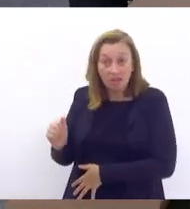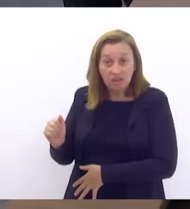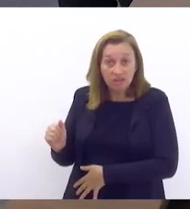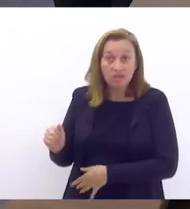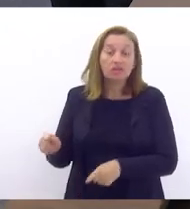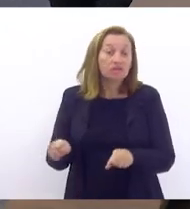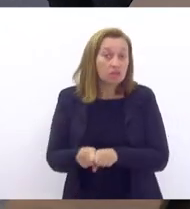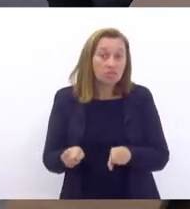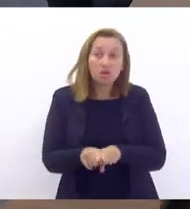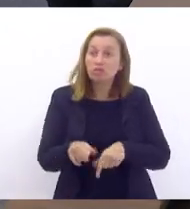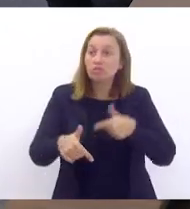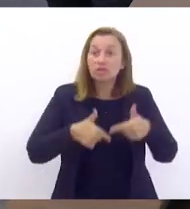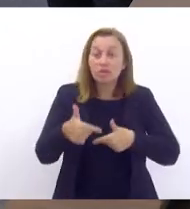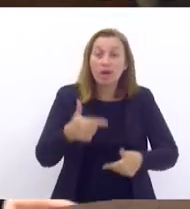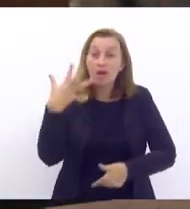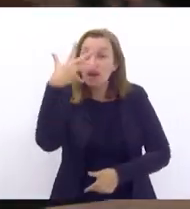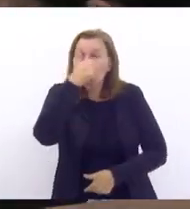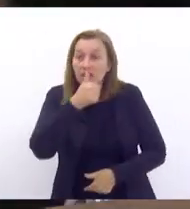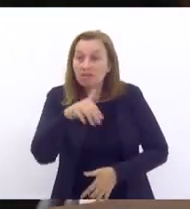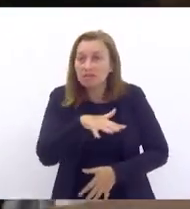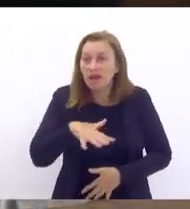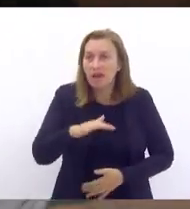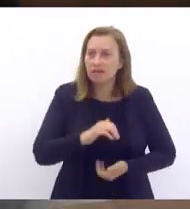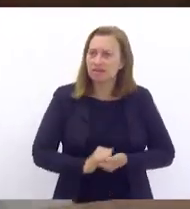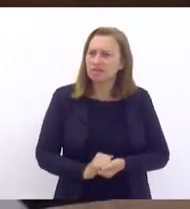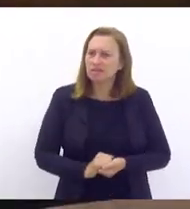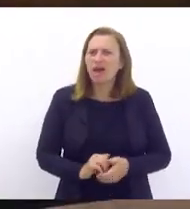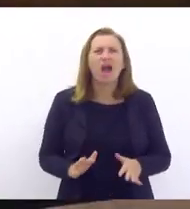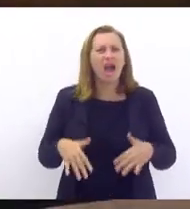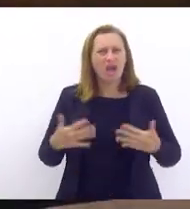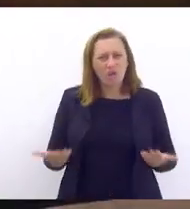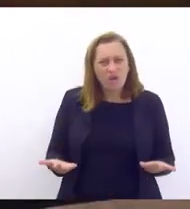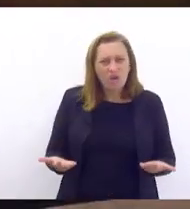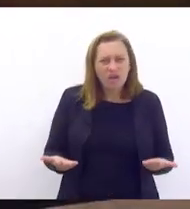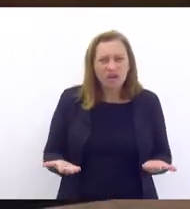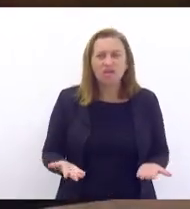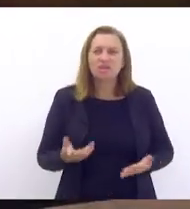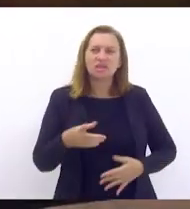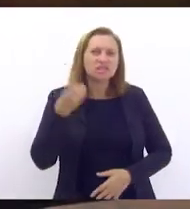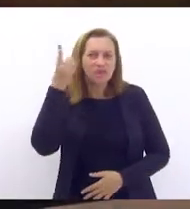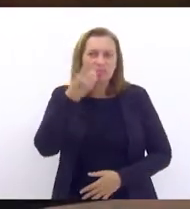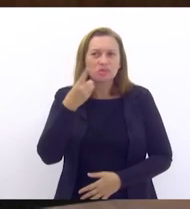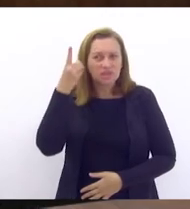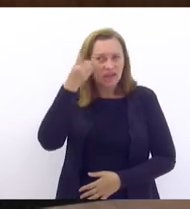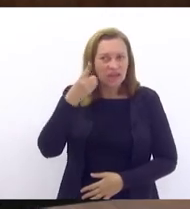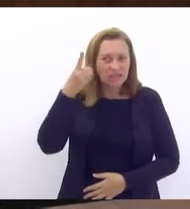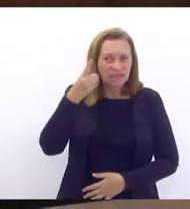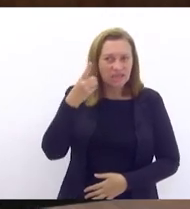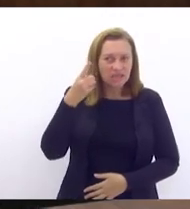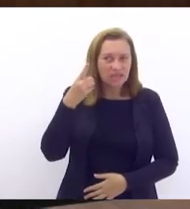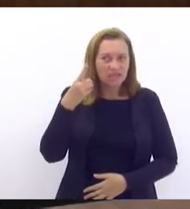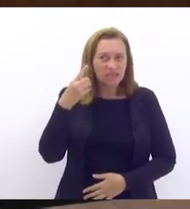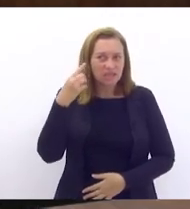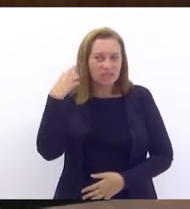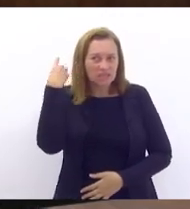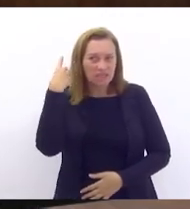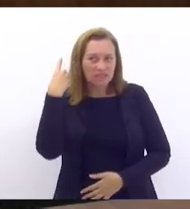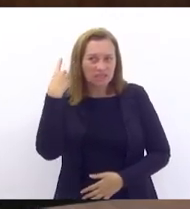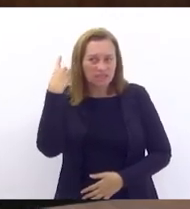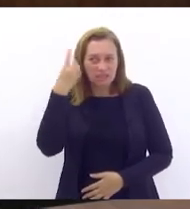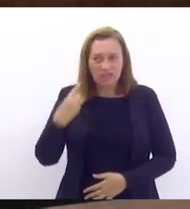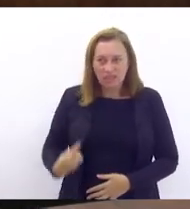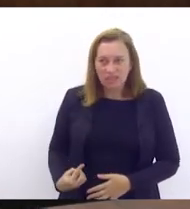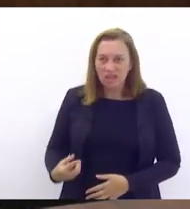africano, faz um trabalho bonito nessa área? Agora, quando a deputada Dani Monteiro cita